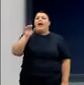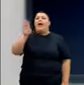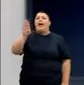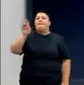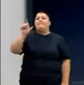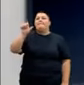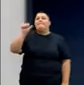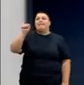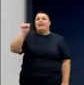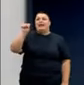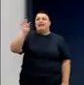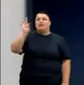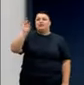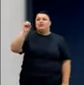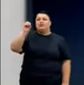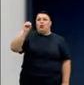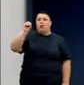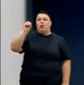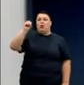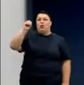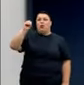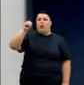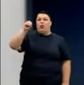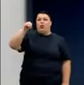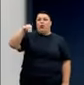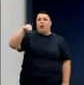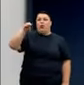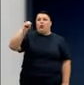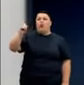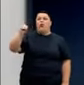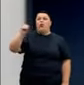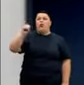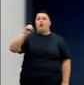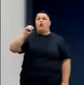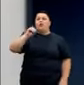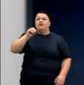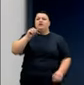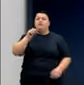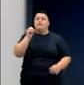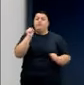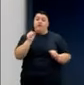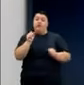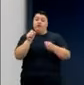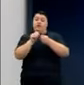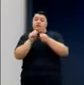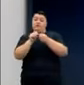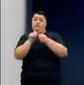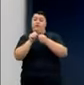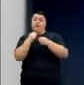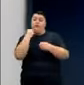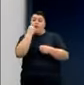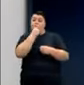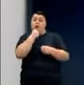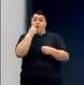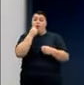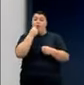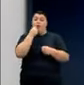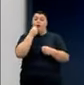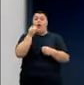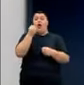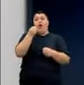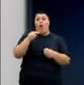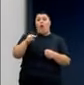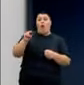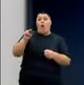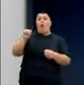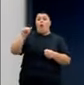pode originar ânus ou boca. Se originar a boca, primeiramente, a boca vai ser